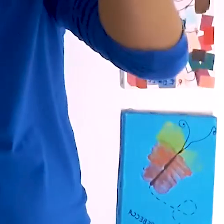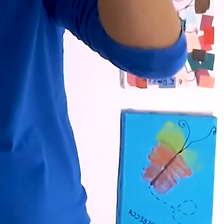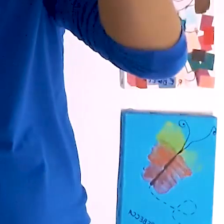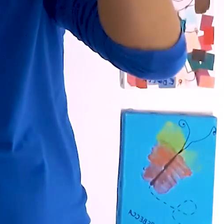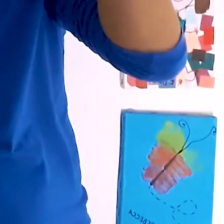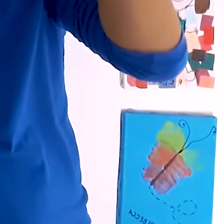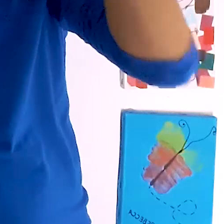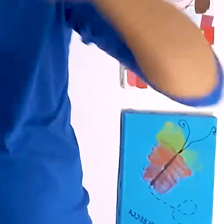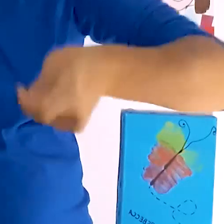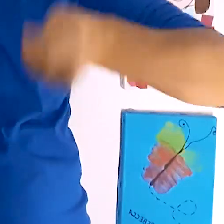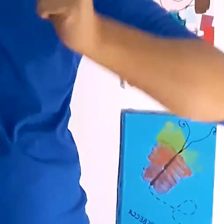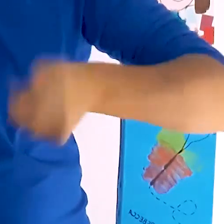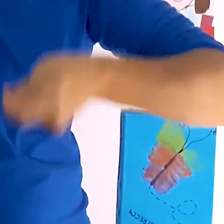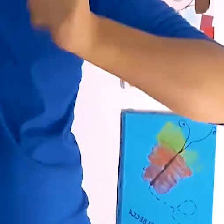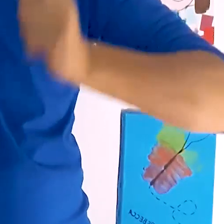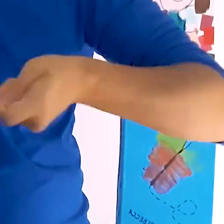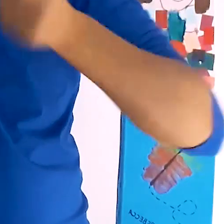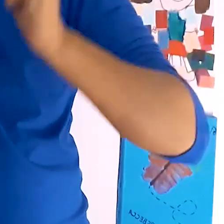frente tinha um cavalo.